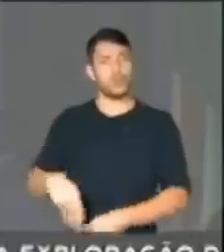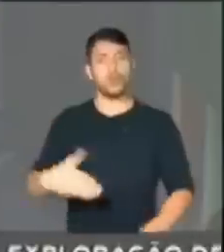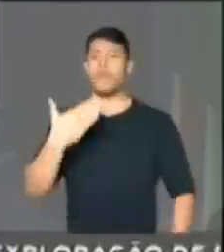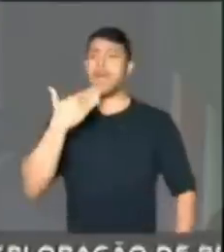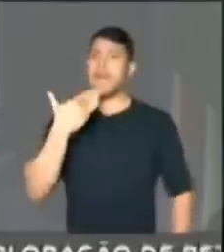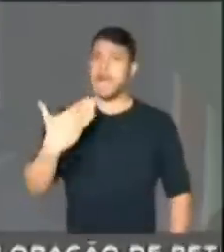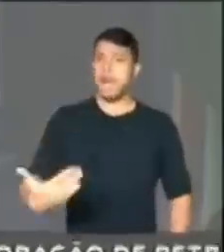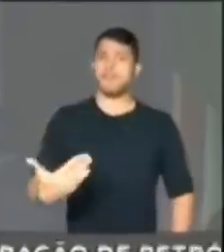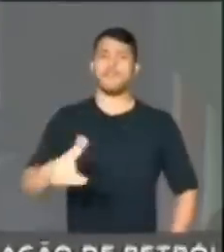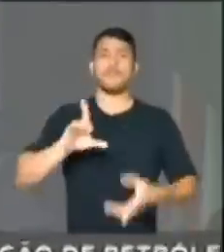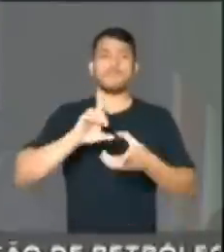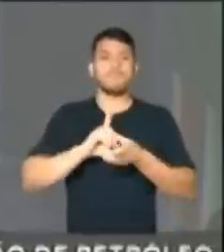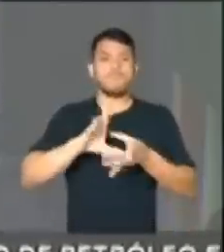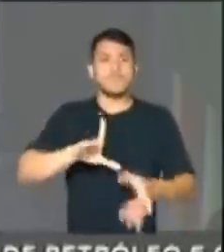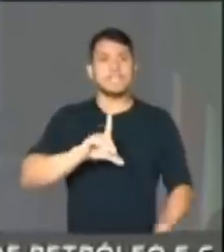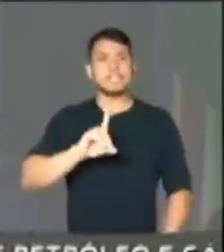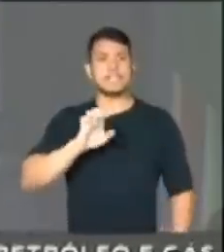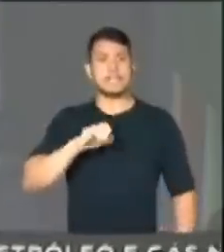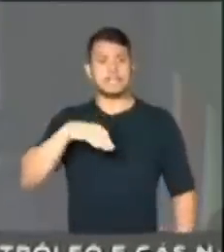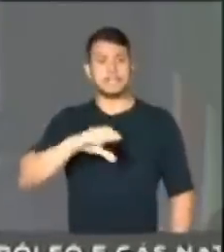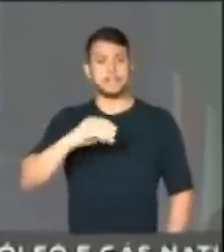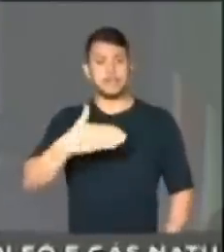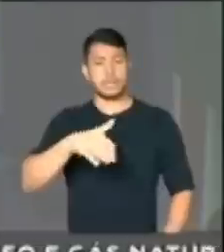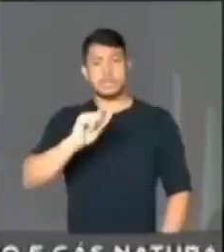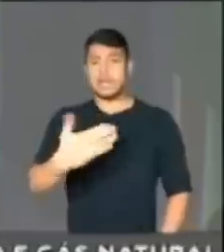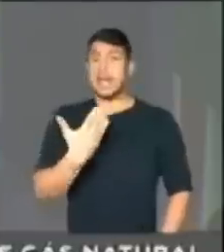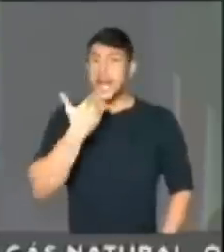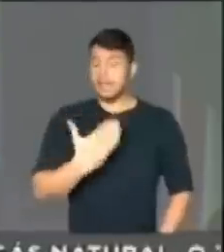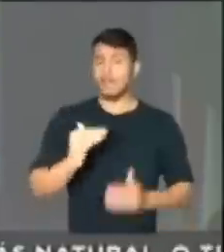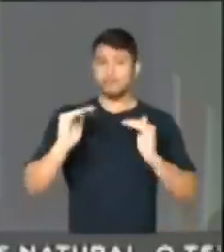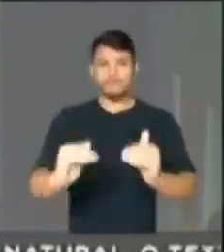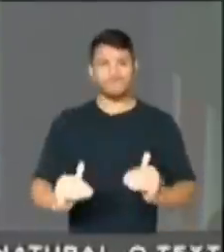da democracia, em defesa da nossa soberania.